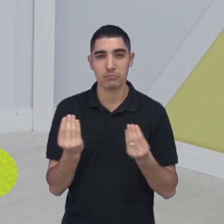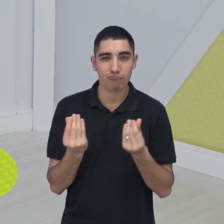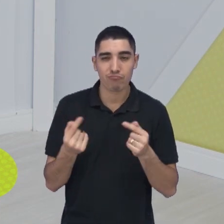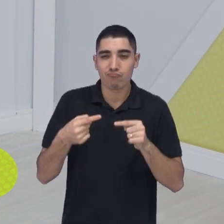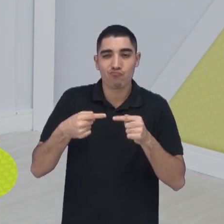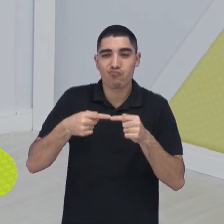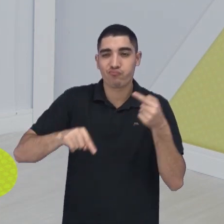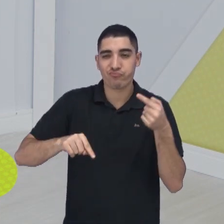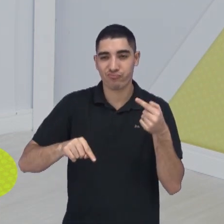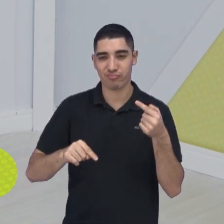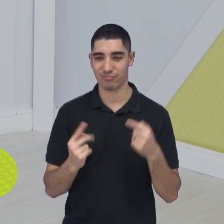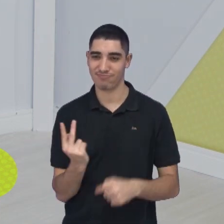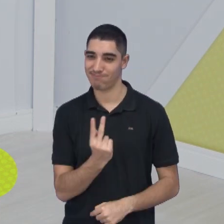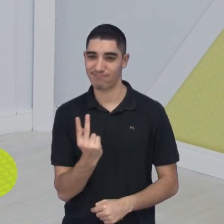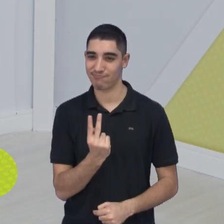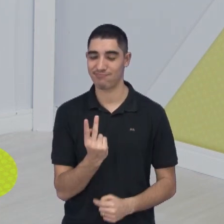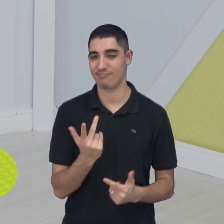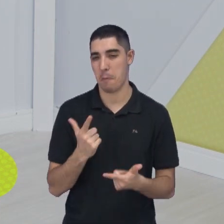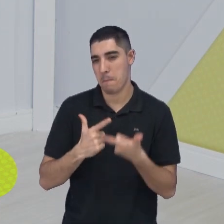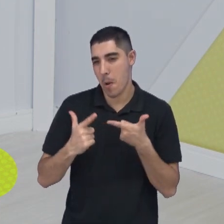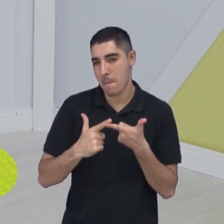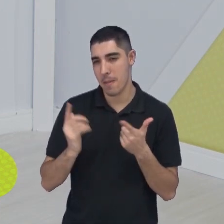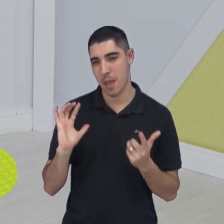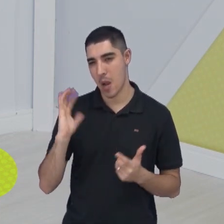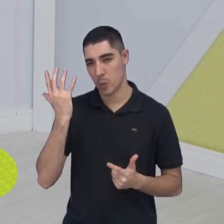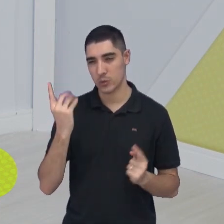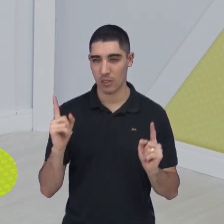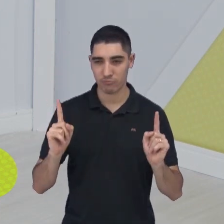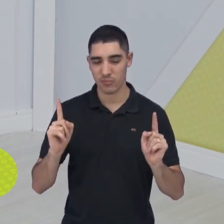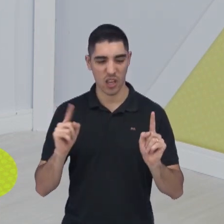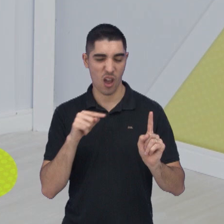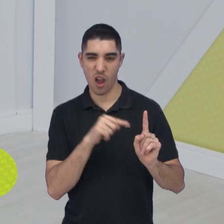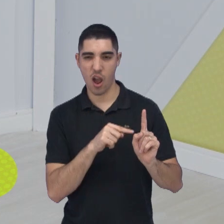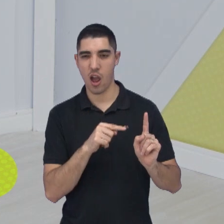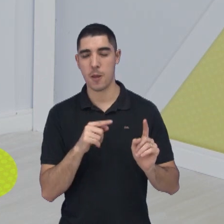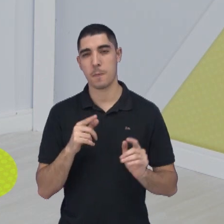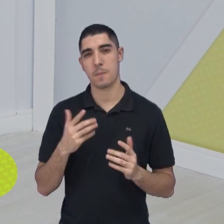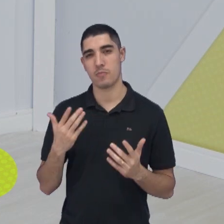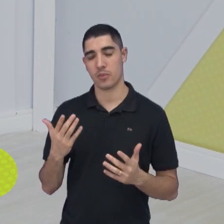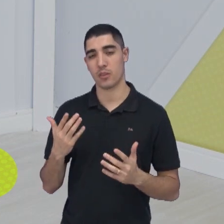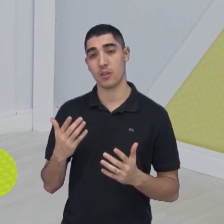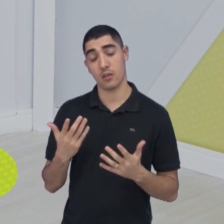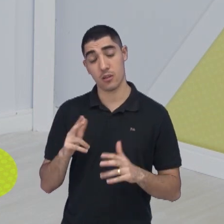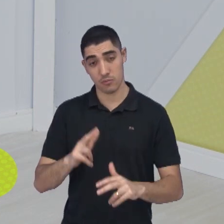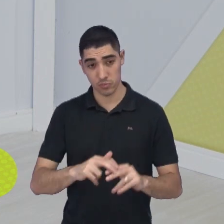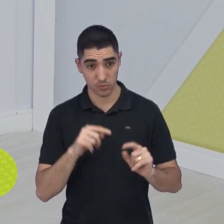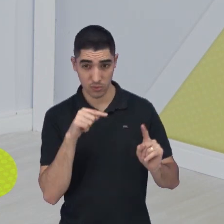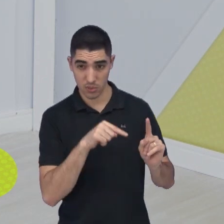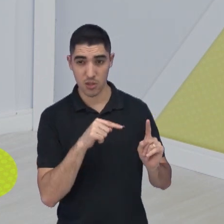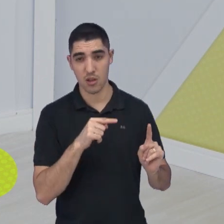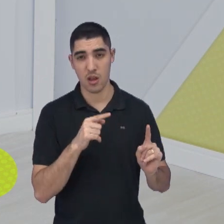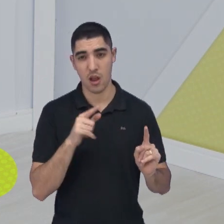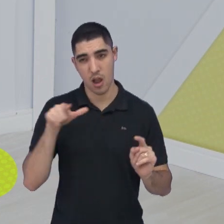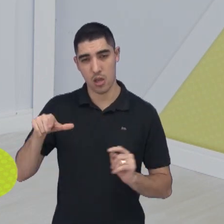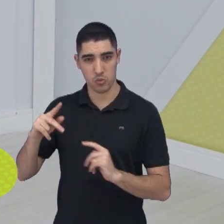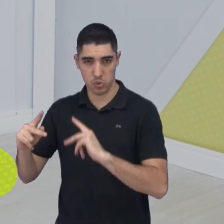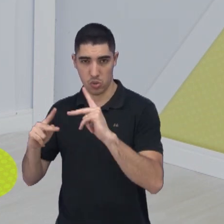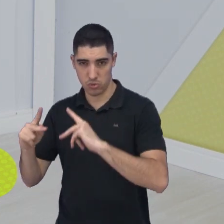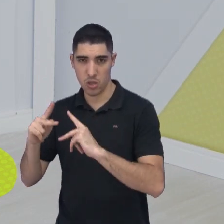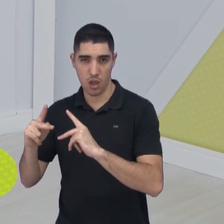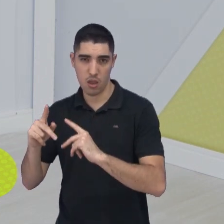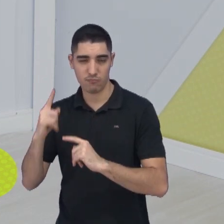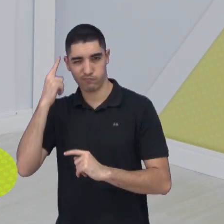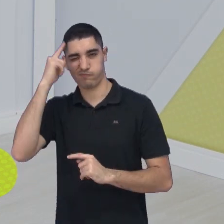incompatibilidade de gênios, vamos chamar assim. Né? Os dois não se deram bem, o ala Betinho e o técnico Regis Marrelli, faz parte,